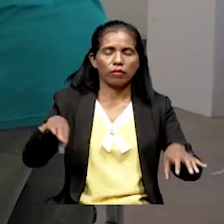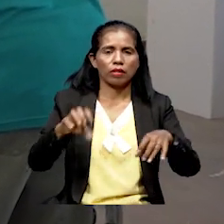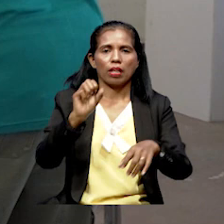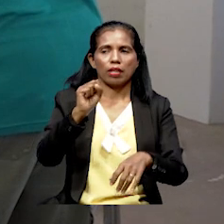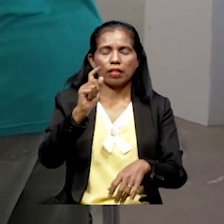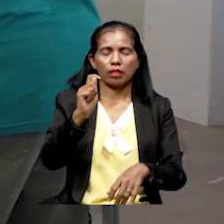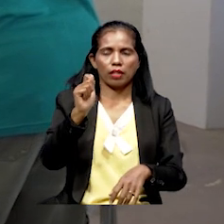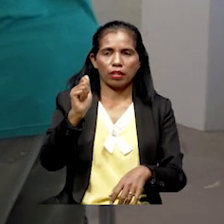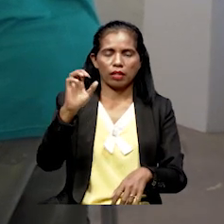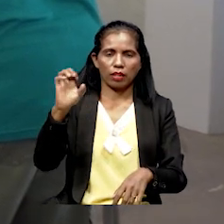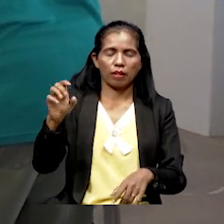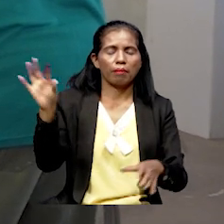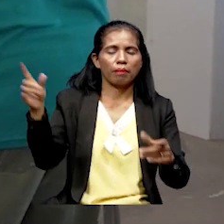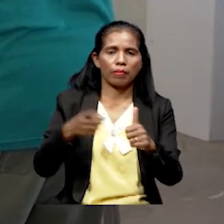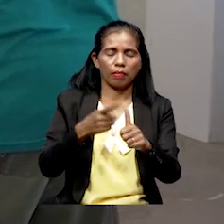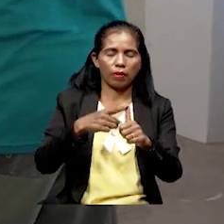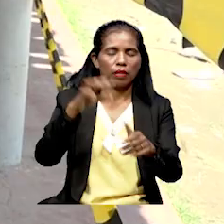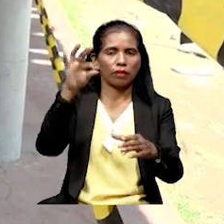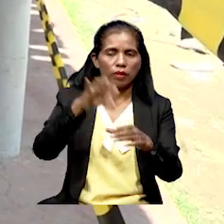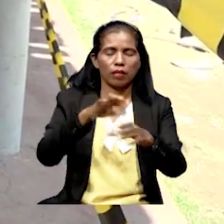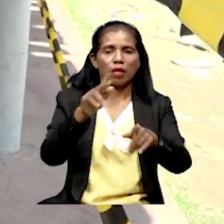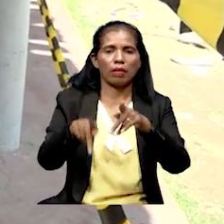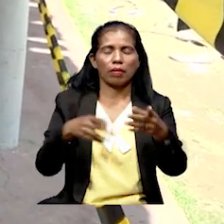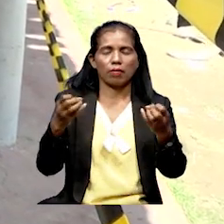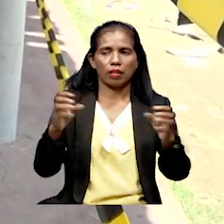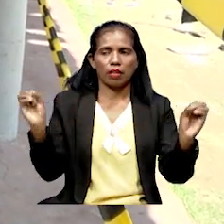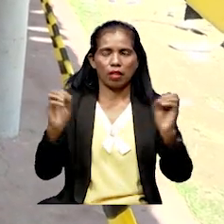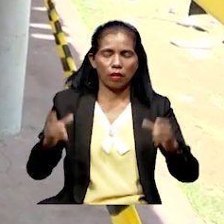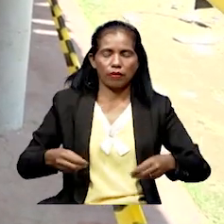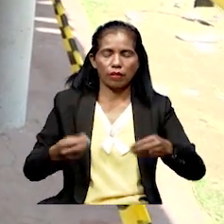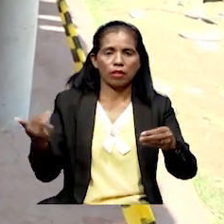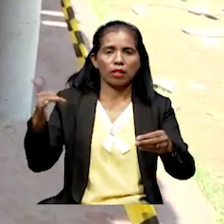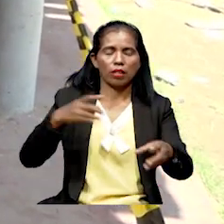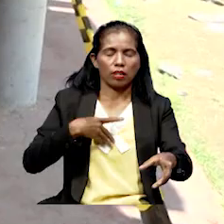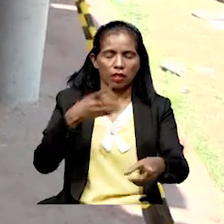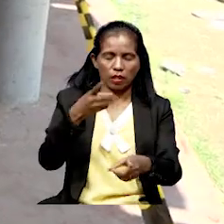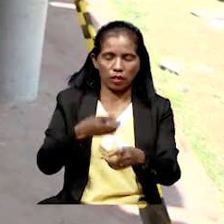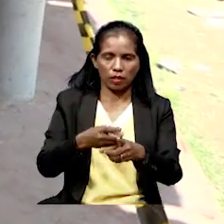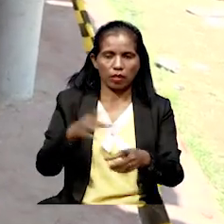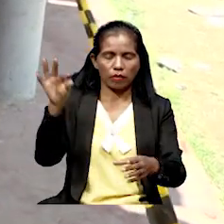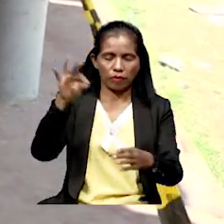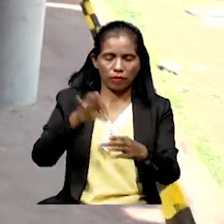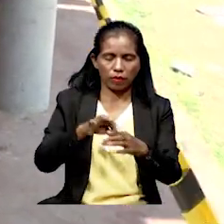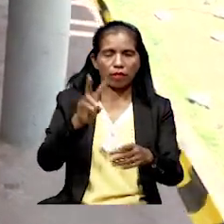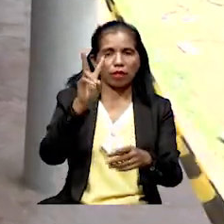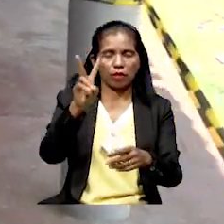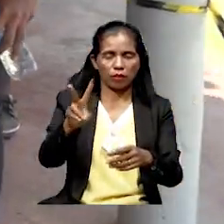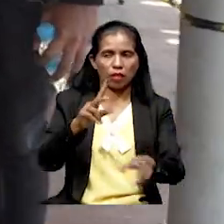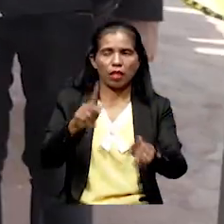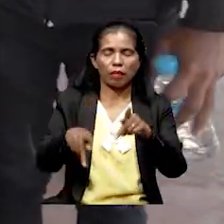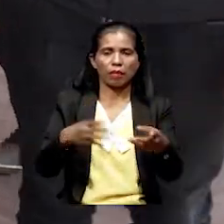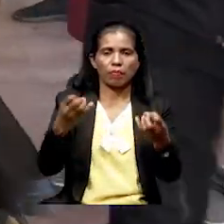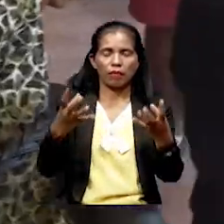eleição presidencial primeira volta, cidadão Barak makla exerce sirne direito voto, no eleição segunda volta nemos cidadão